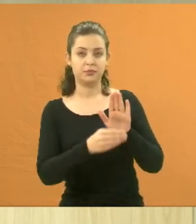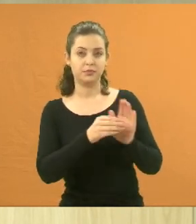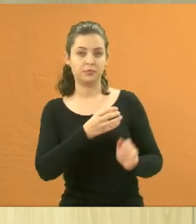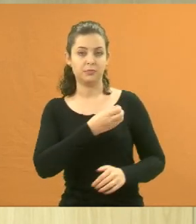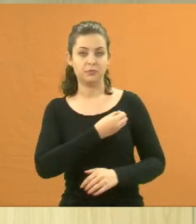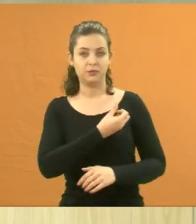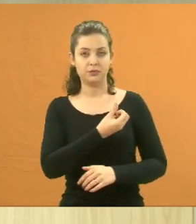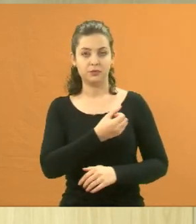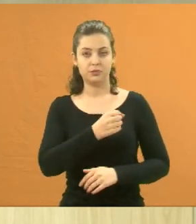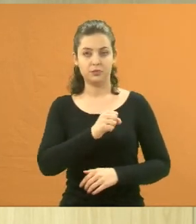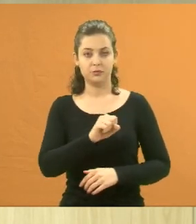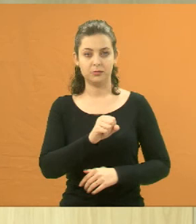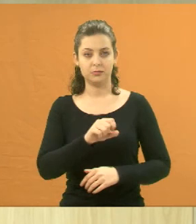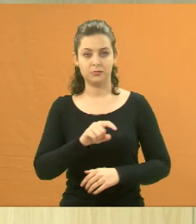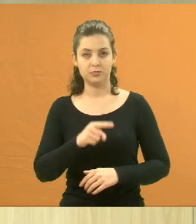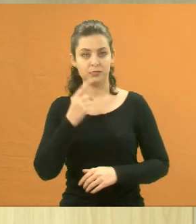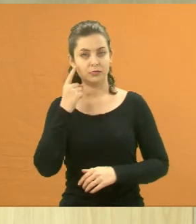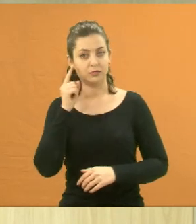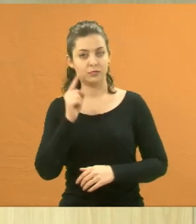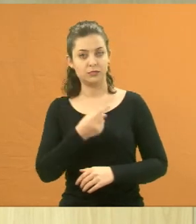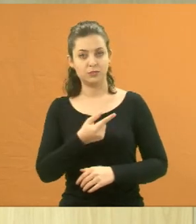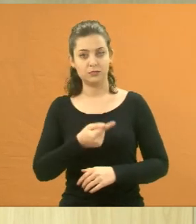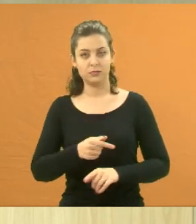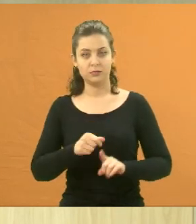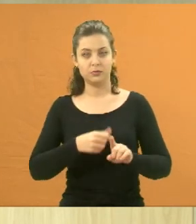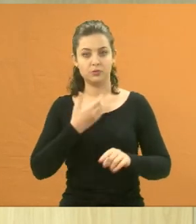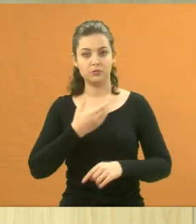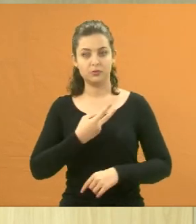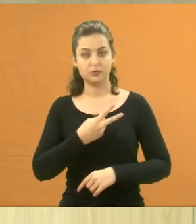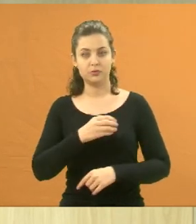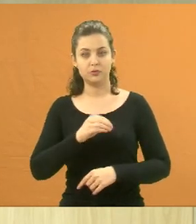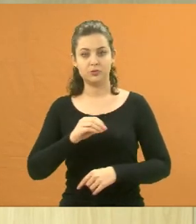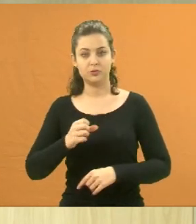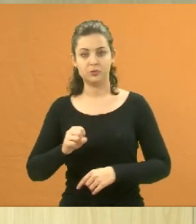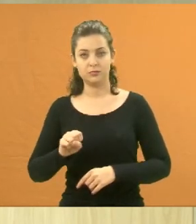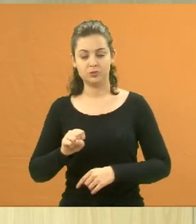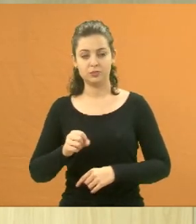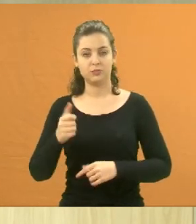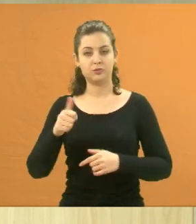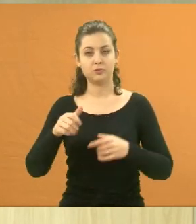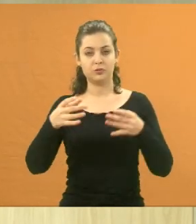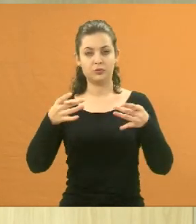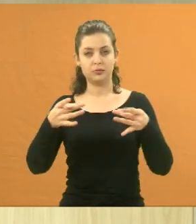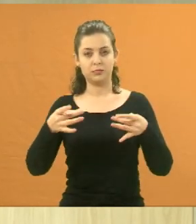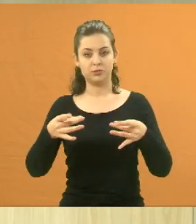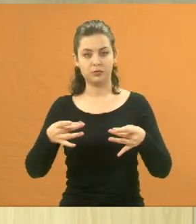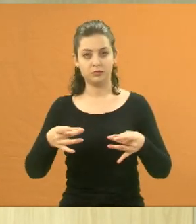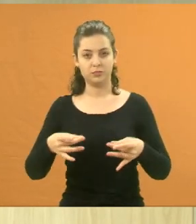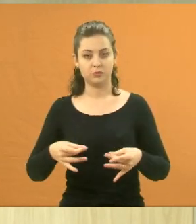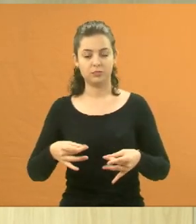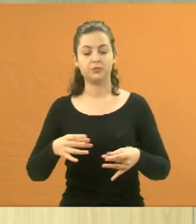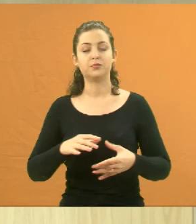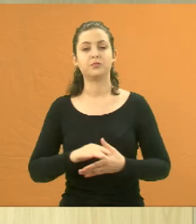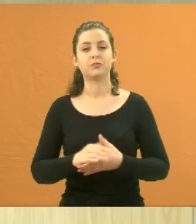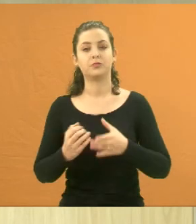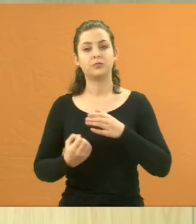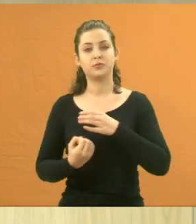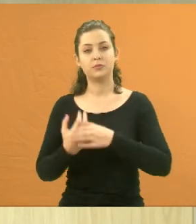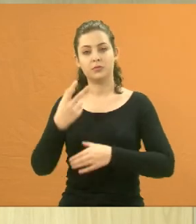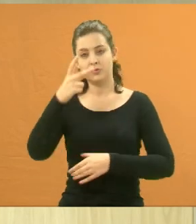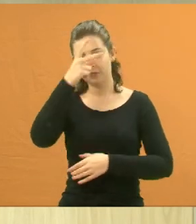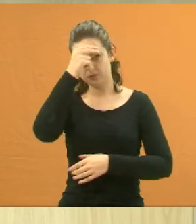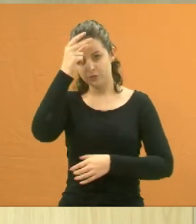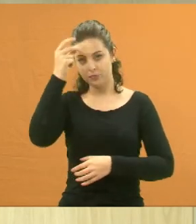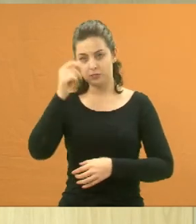número 68, de 17 de dezembro de 2008, e da outras providências. Autor,